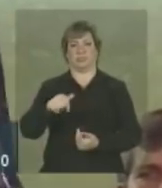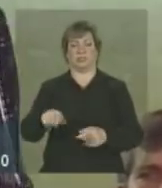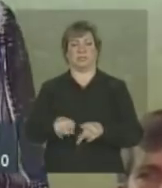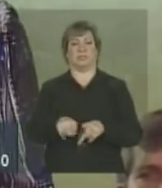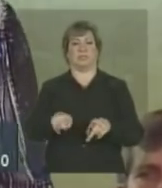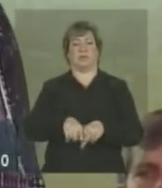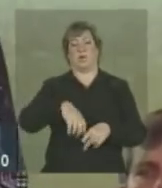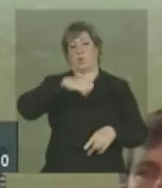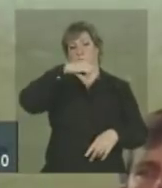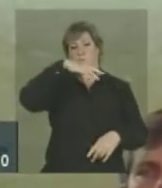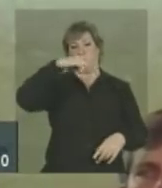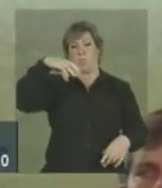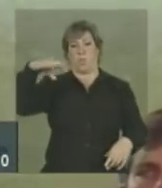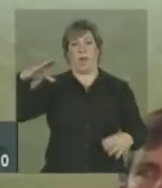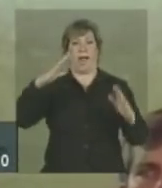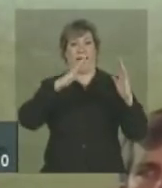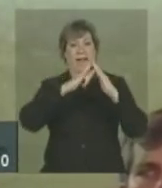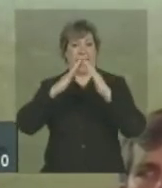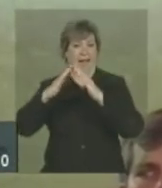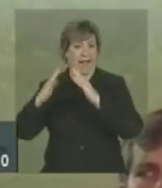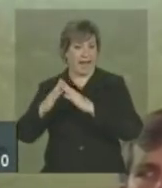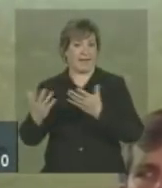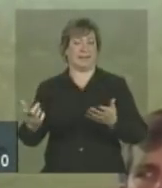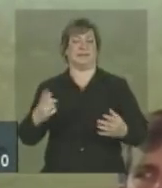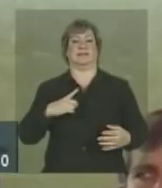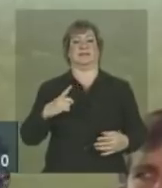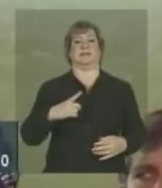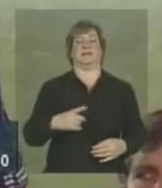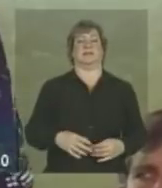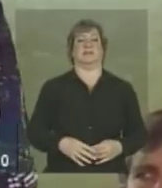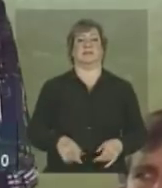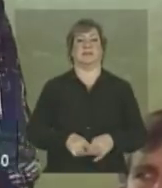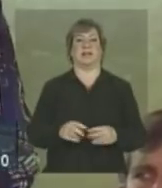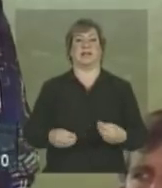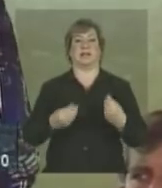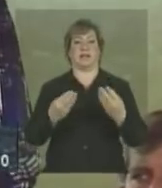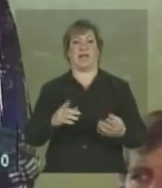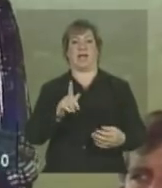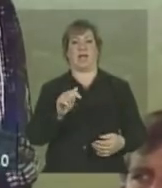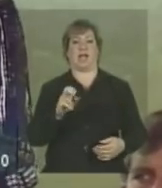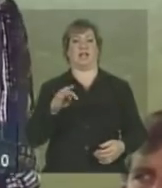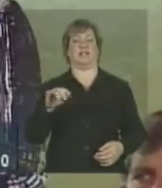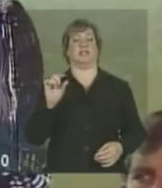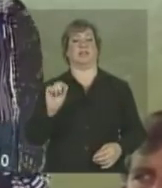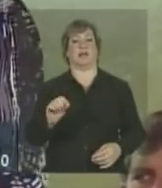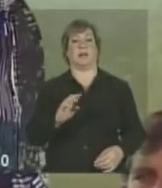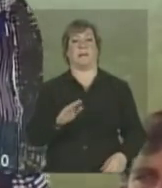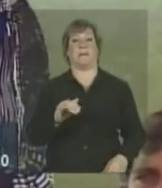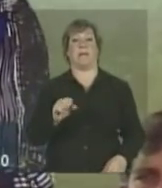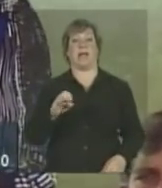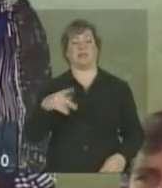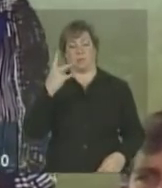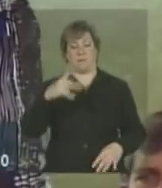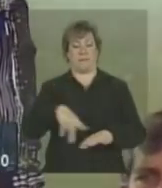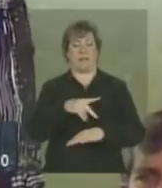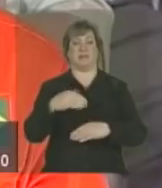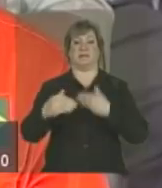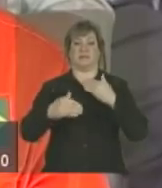as casas, garantirá, enfim, aquela condição básica para um país se